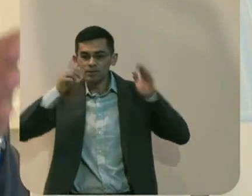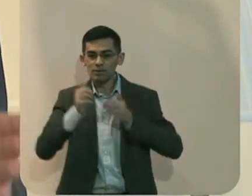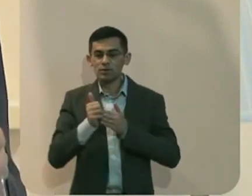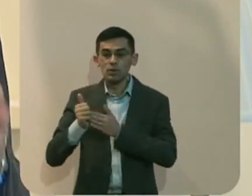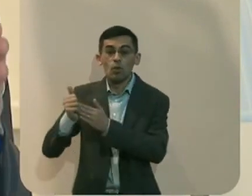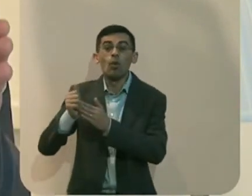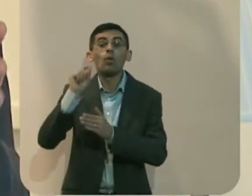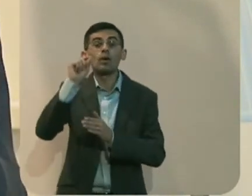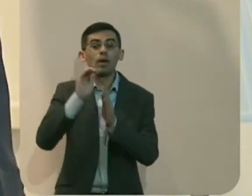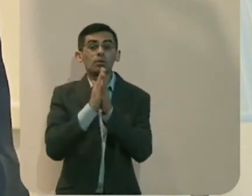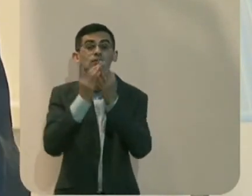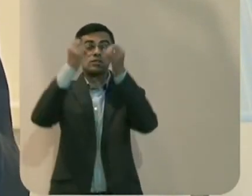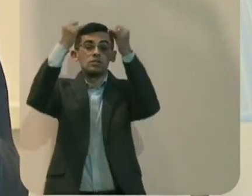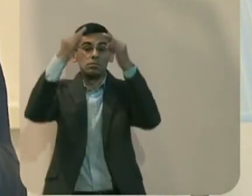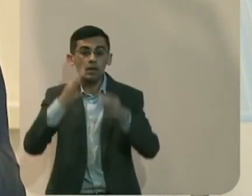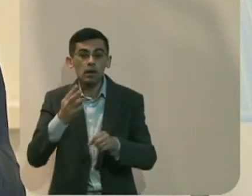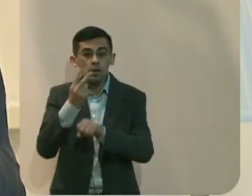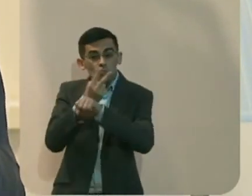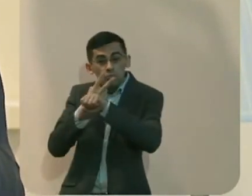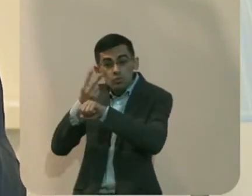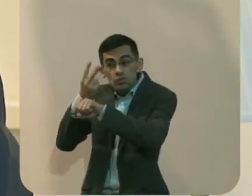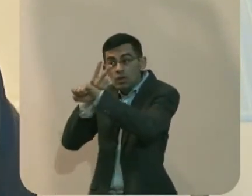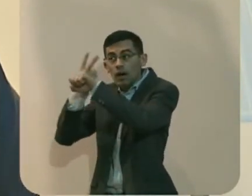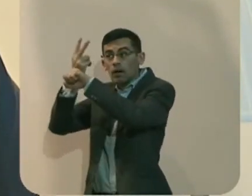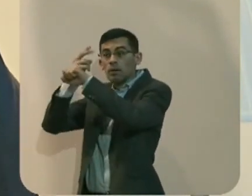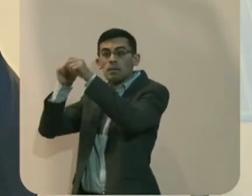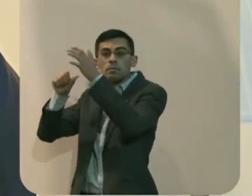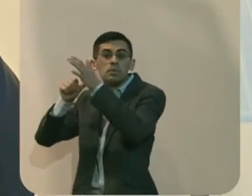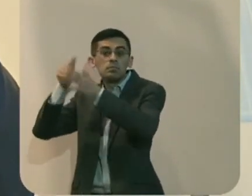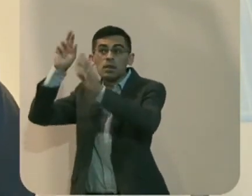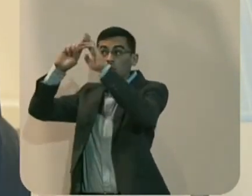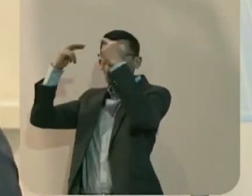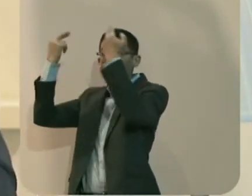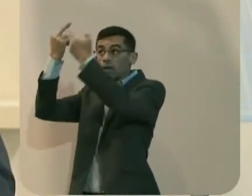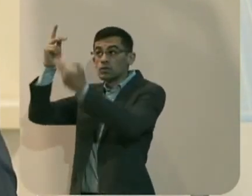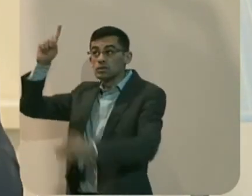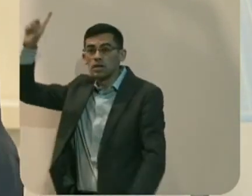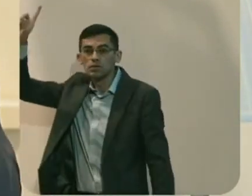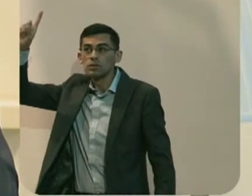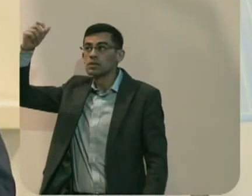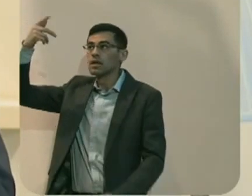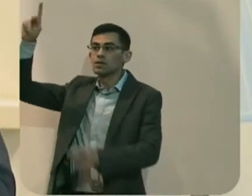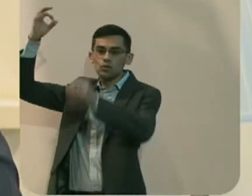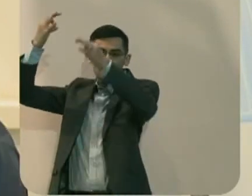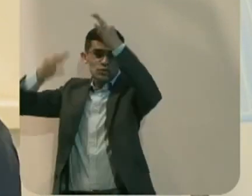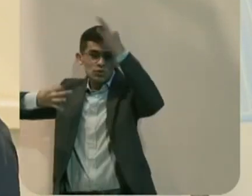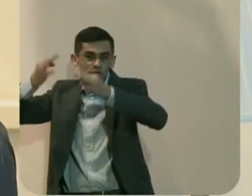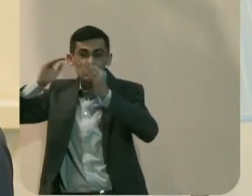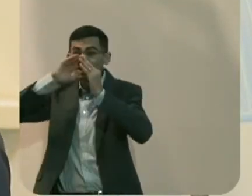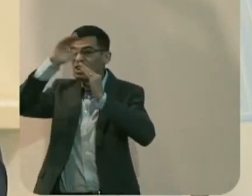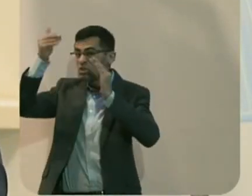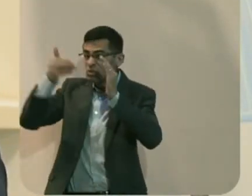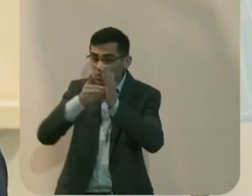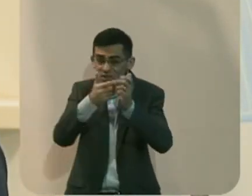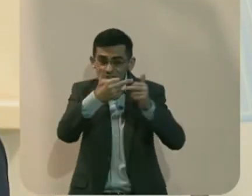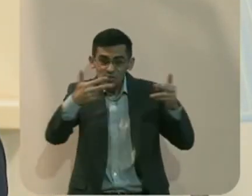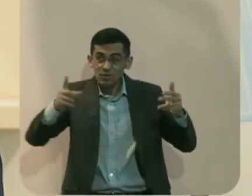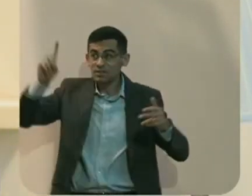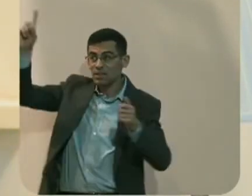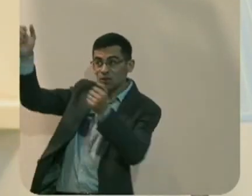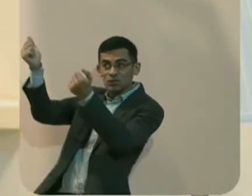Buscai primeiro o reino de Deus e a sua justiça e todas as outras coisas vos